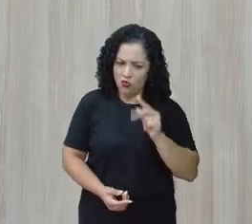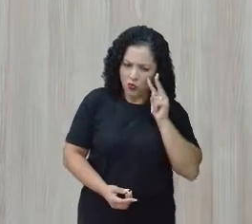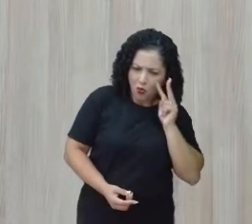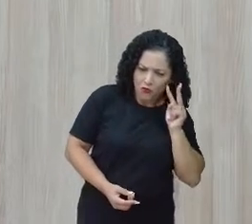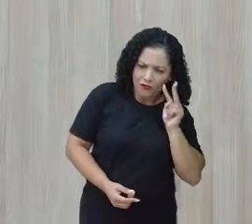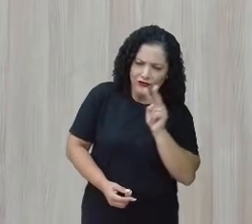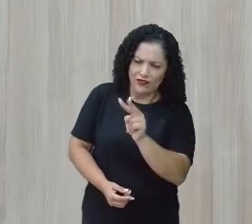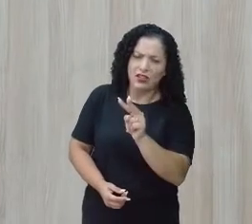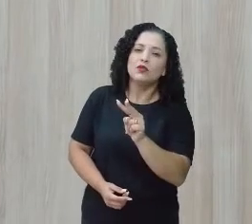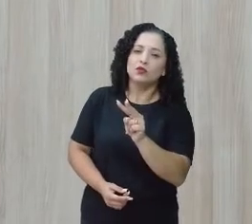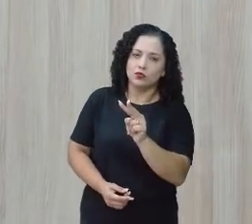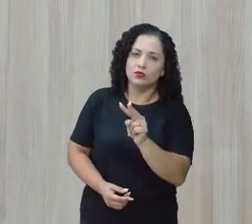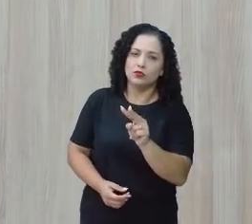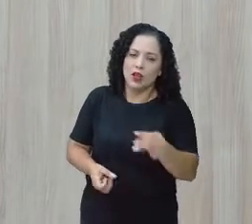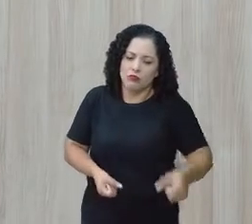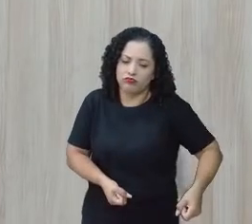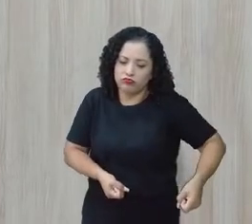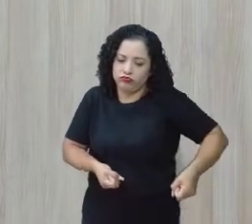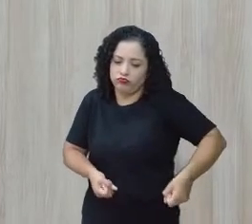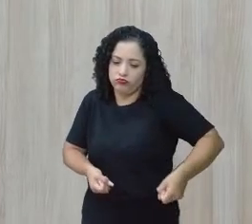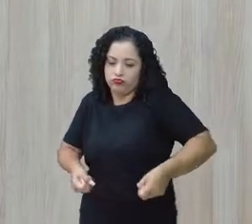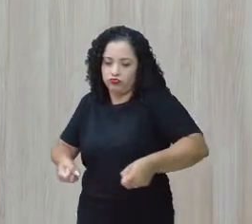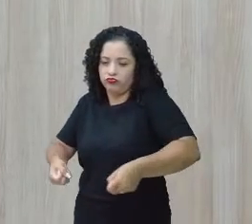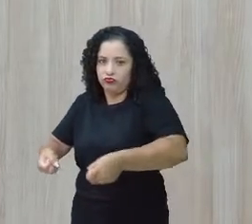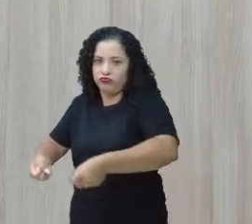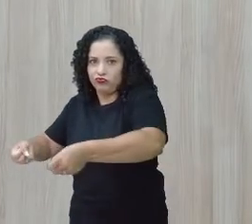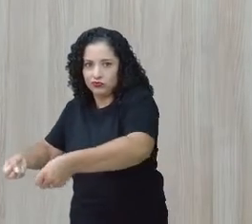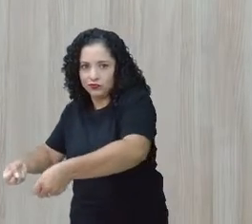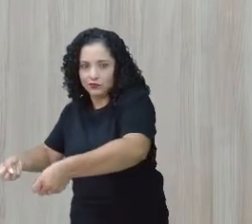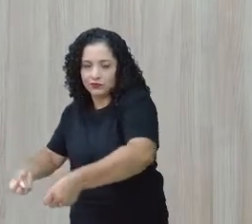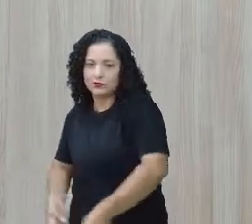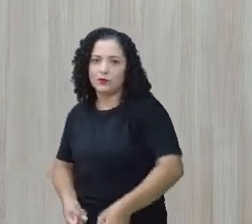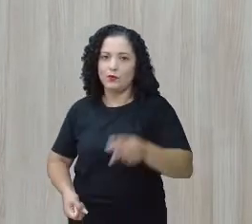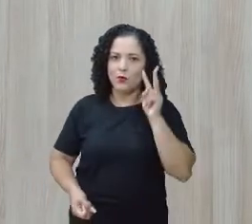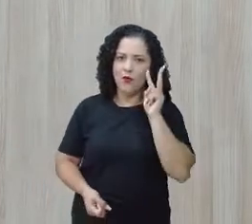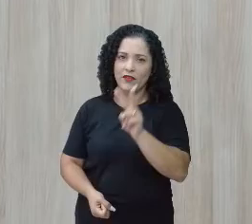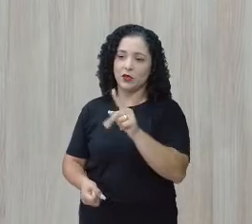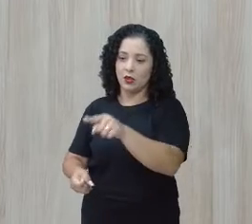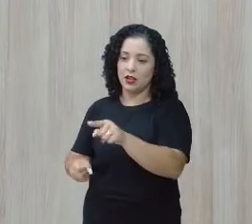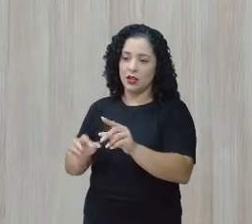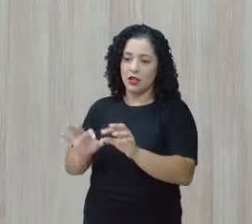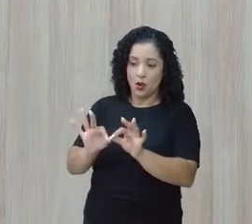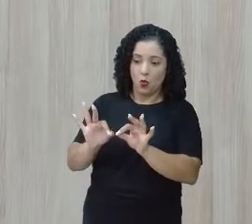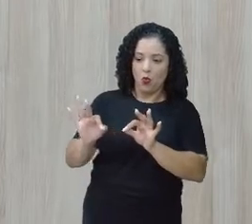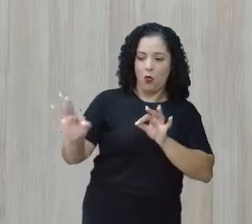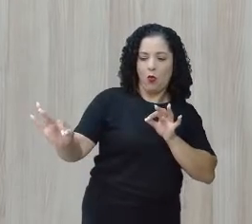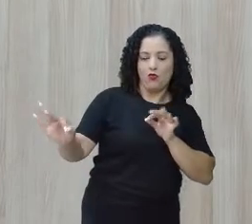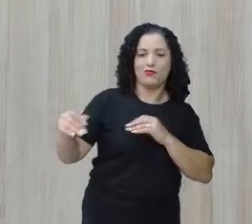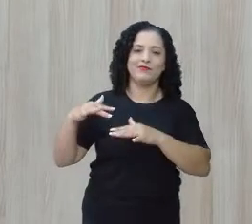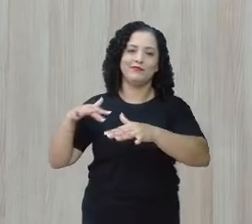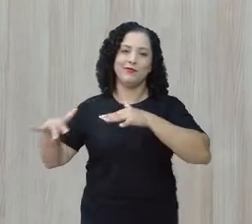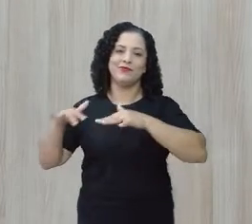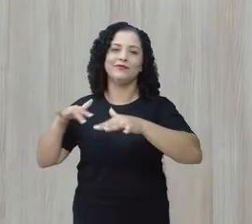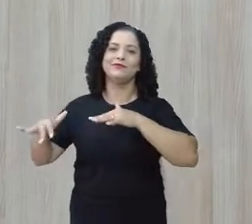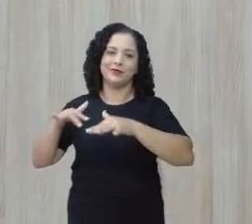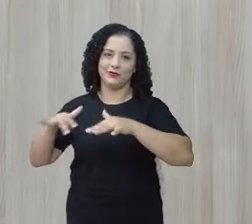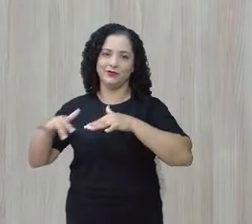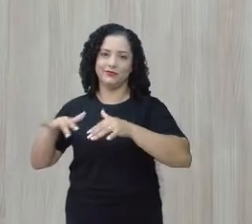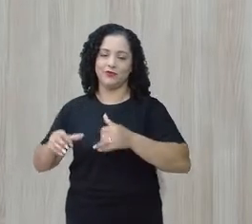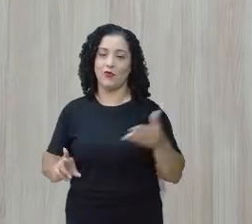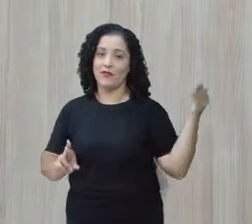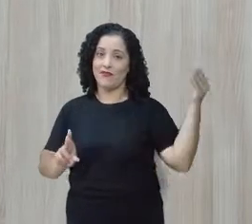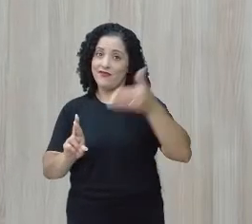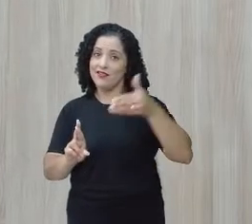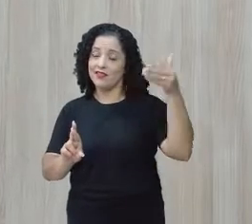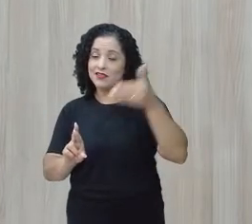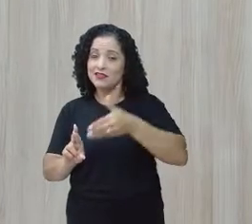aqui observando essa ação desses dois senhores, esse gatinho está em movimento. Então, aí eu tenho o